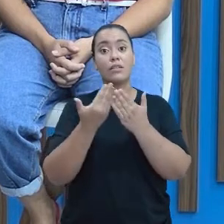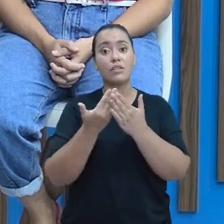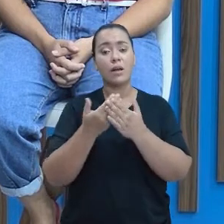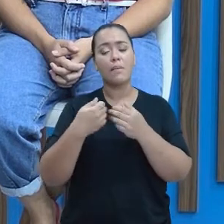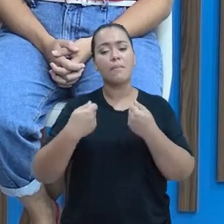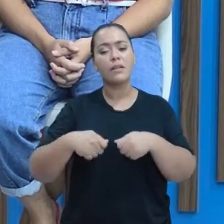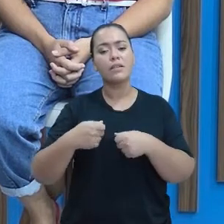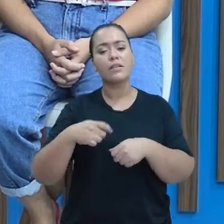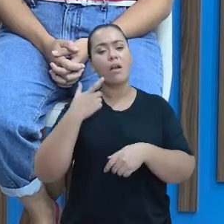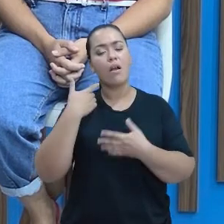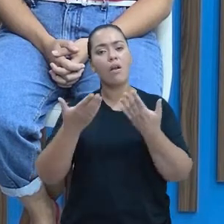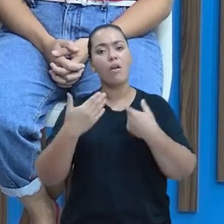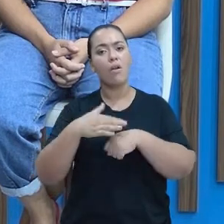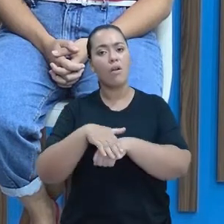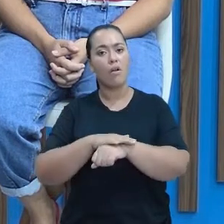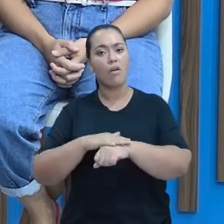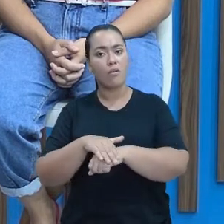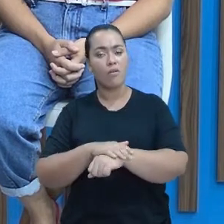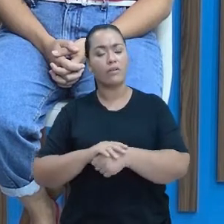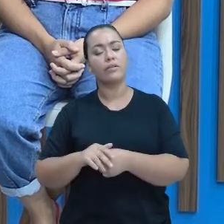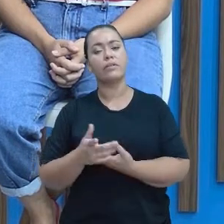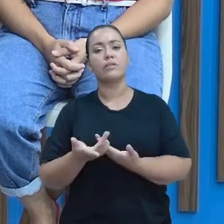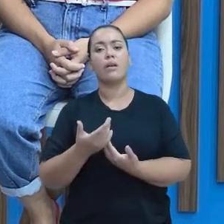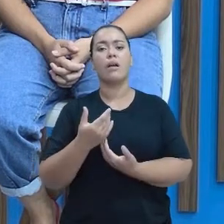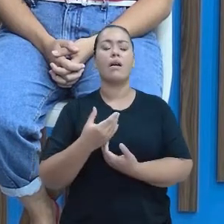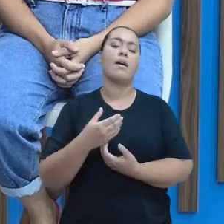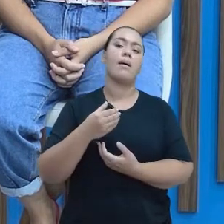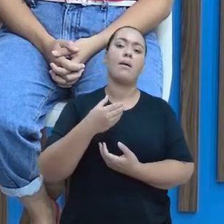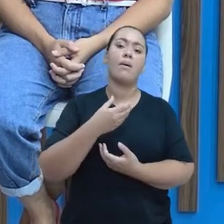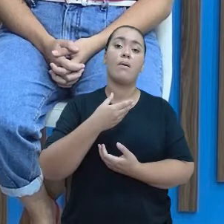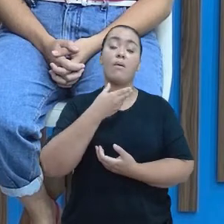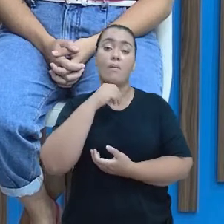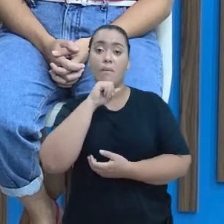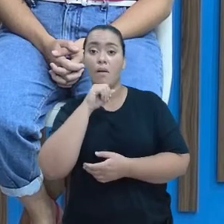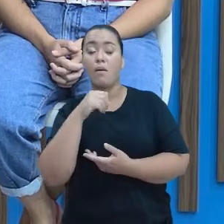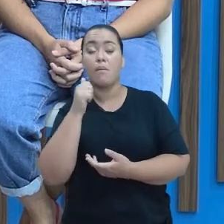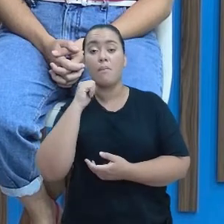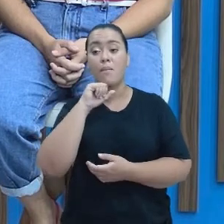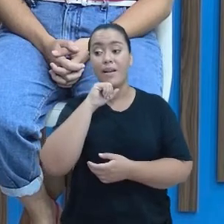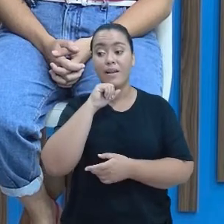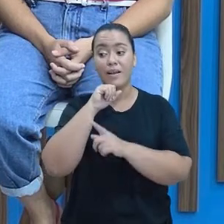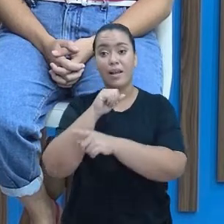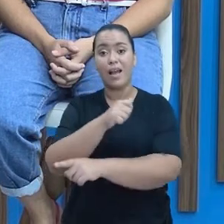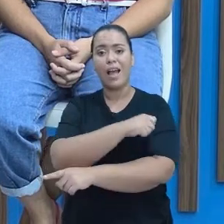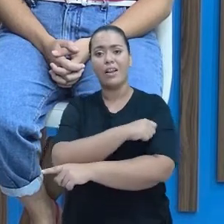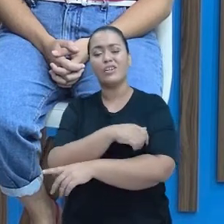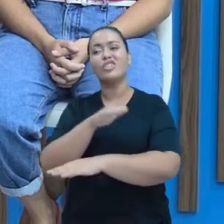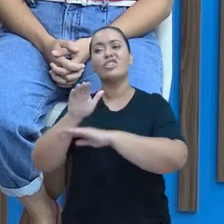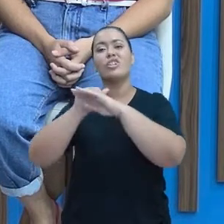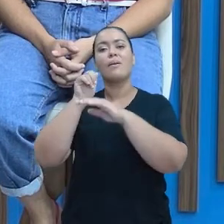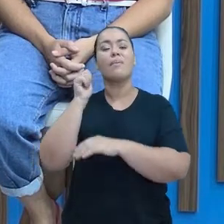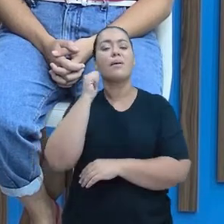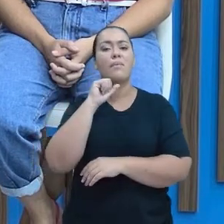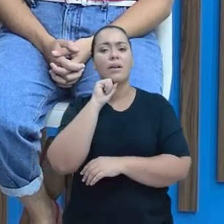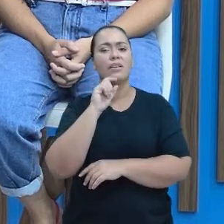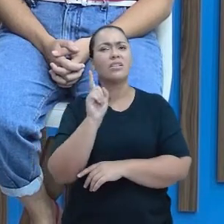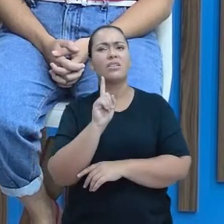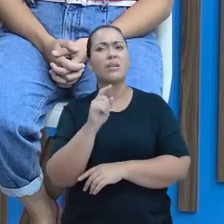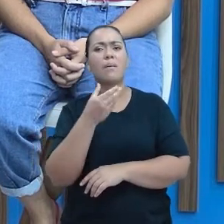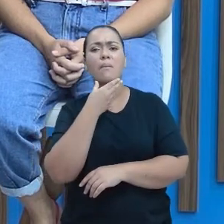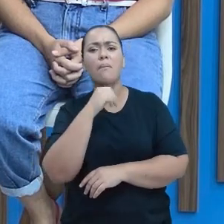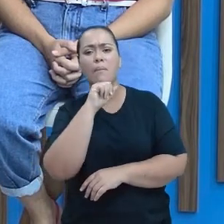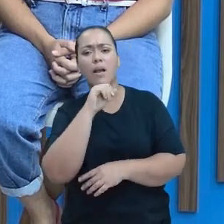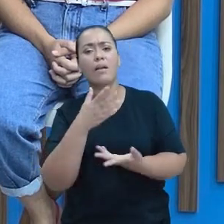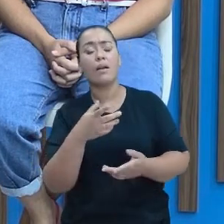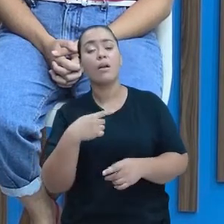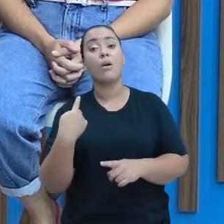precisamos conversar com o pai de alguma criança, a gente chama a mãe, na maioria das vezes, e não o pai, porque os dois